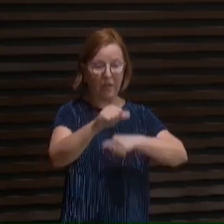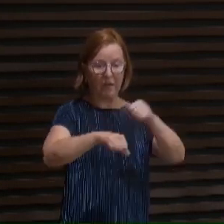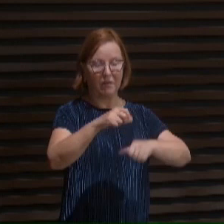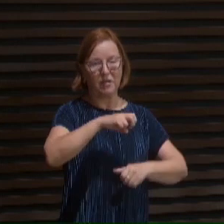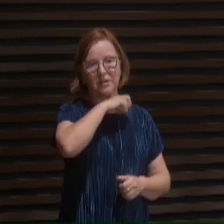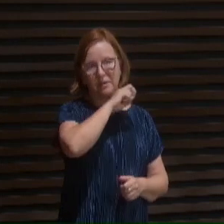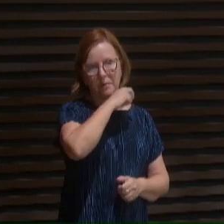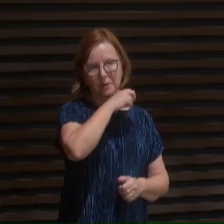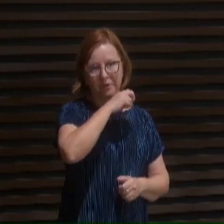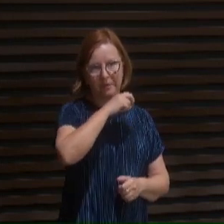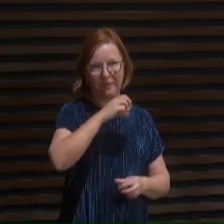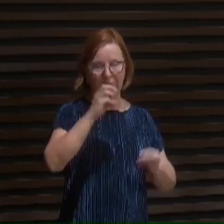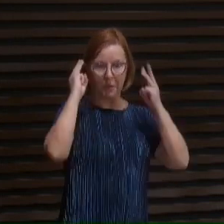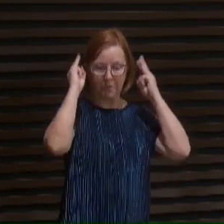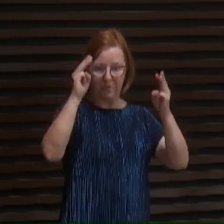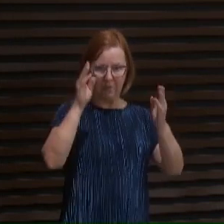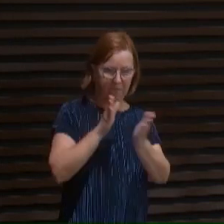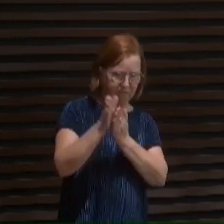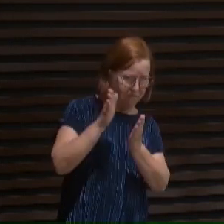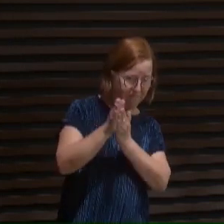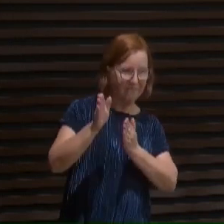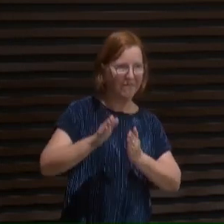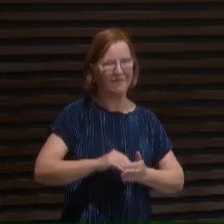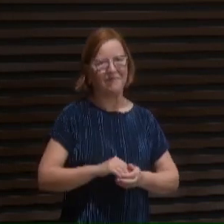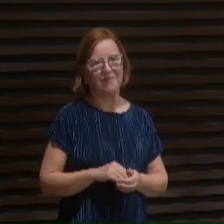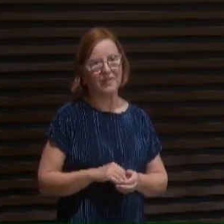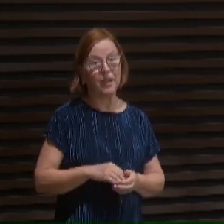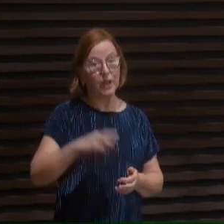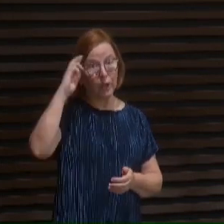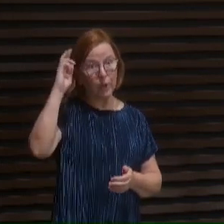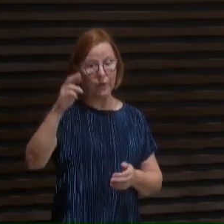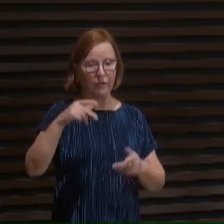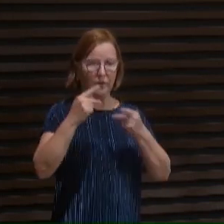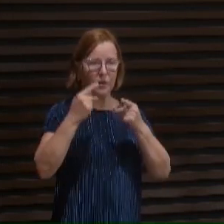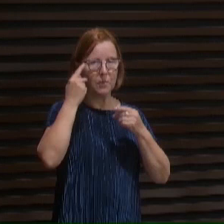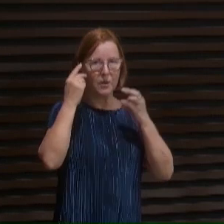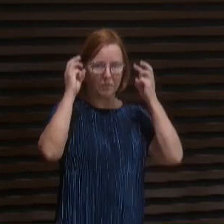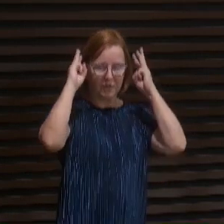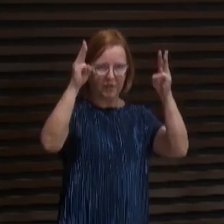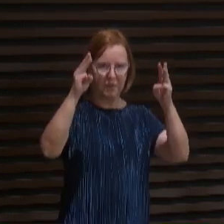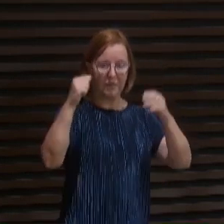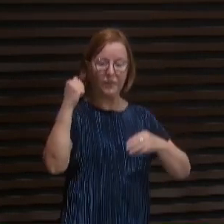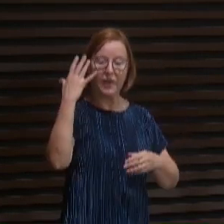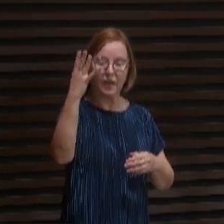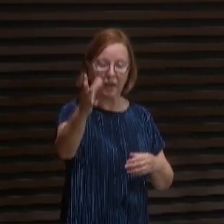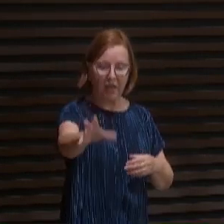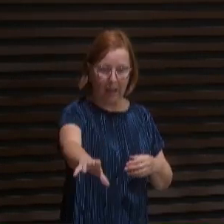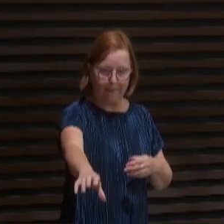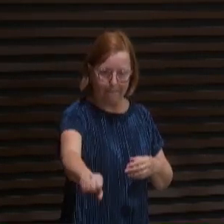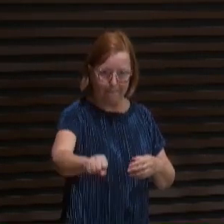serpente, e Moisés fugia dela. Disse-lhe o Senhor a Moisés: estende a mão e pega-lhe